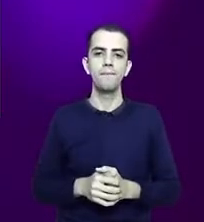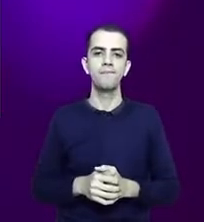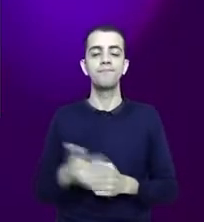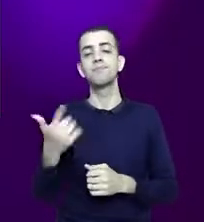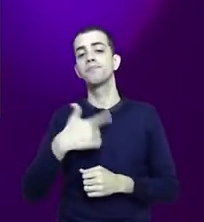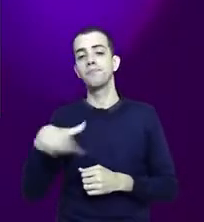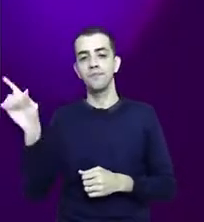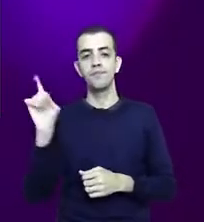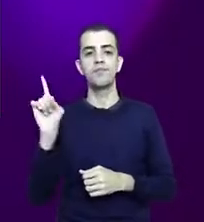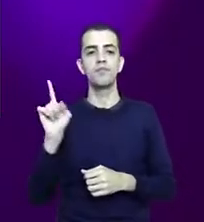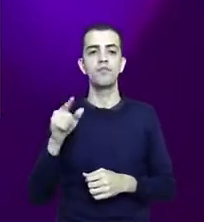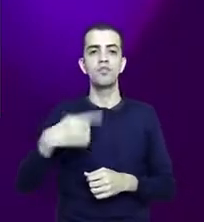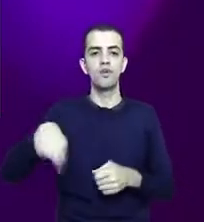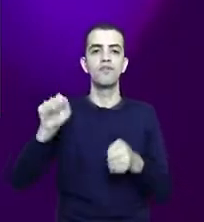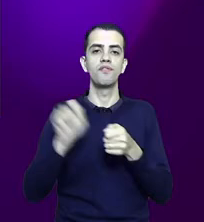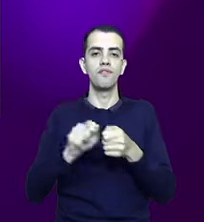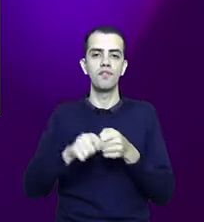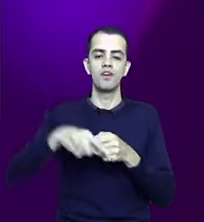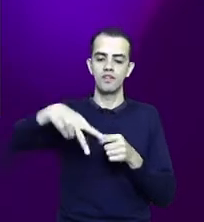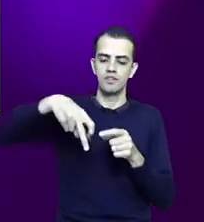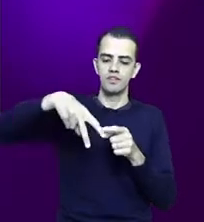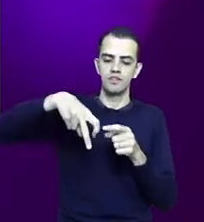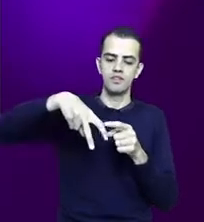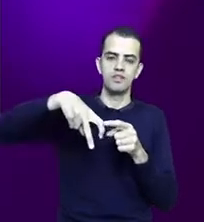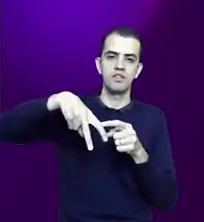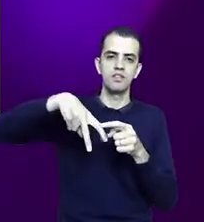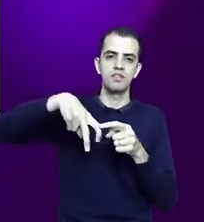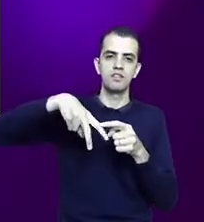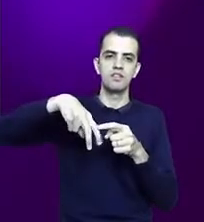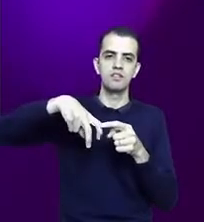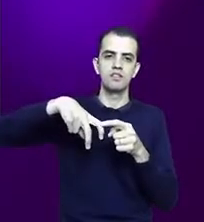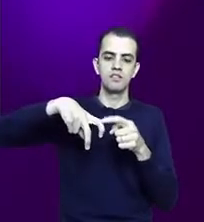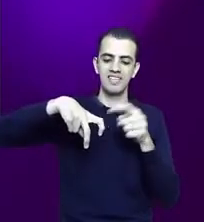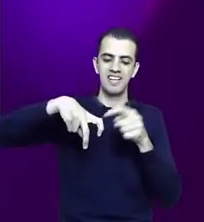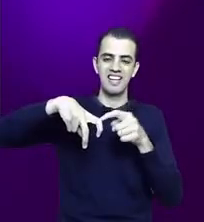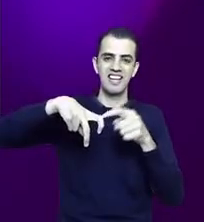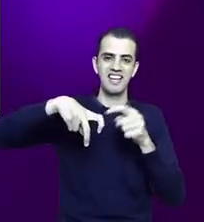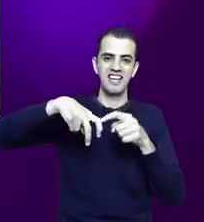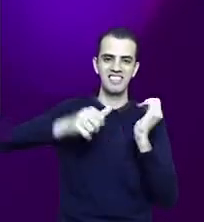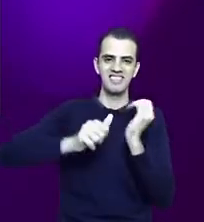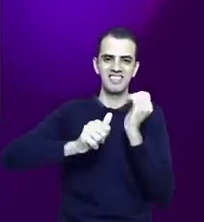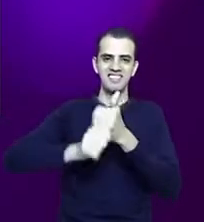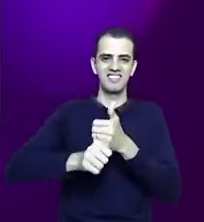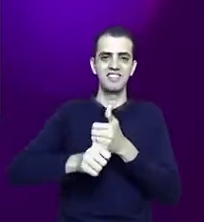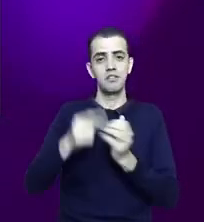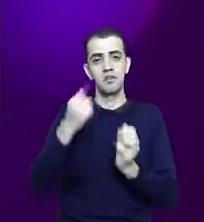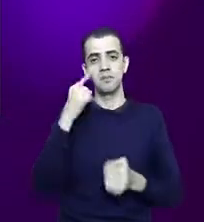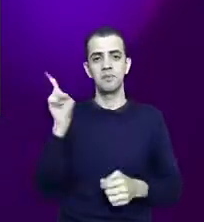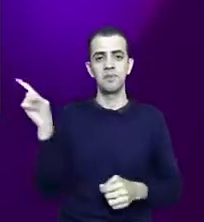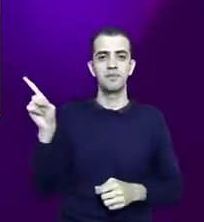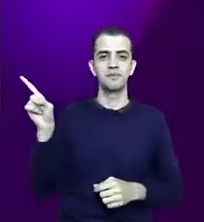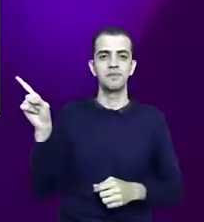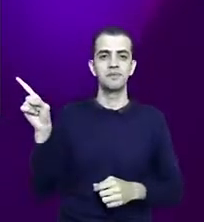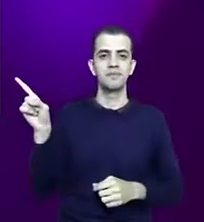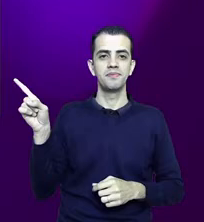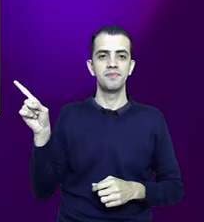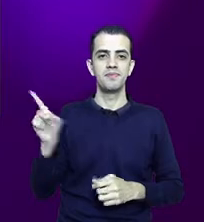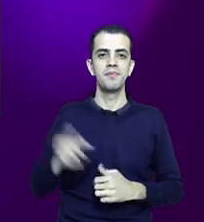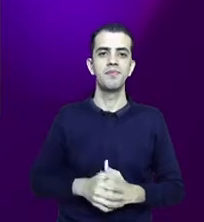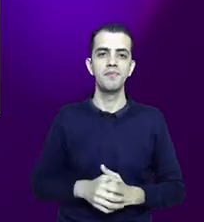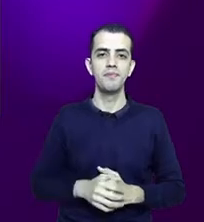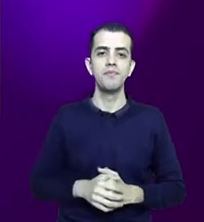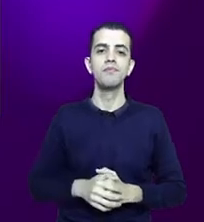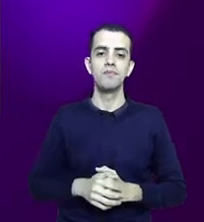feito também algumas cirurgias em revisão de prótese de joelho. Esse aqui é um caso, é uma prótese